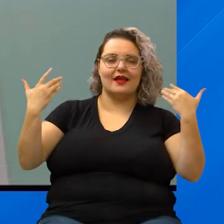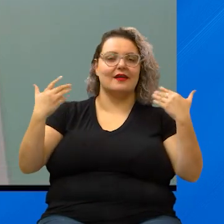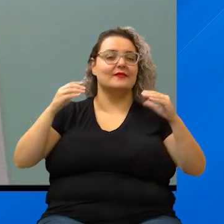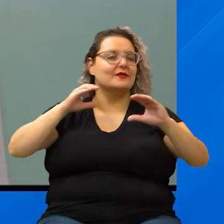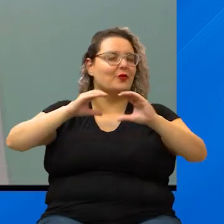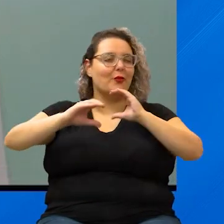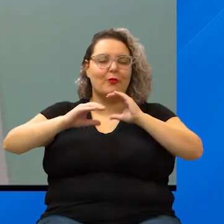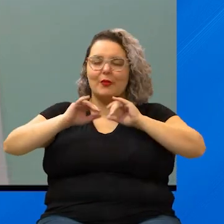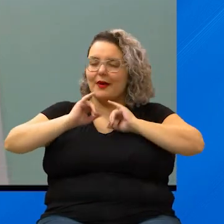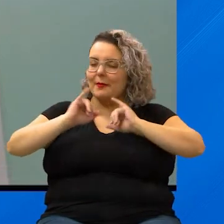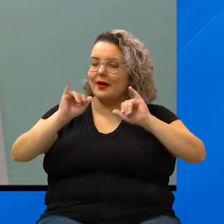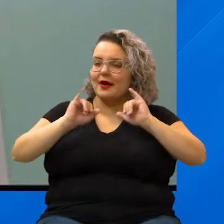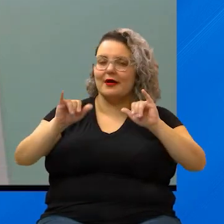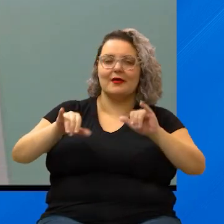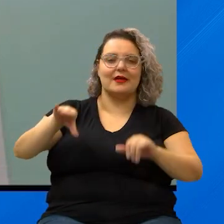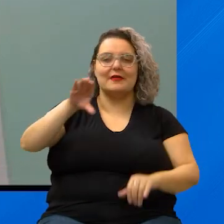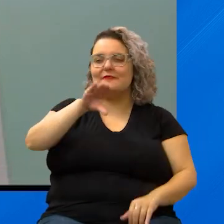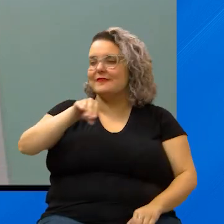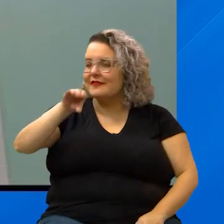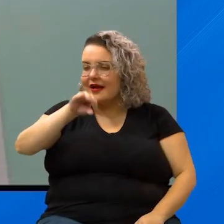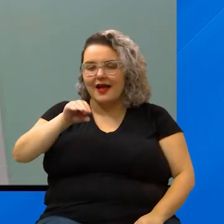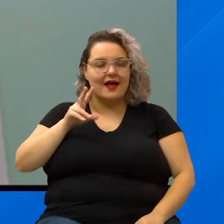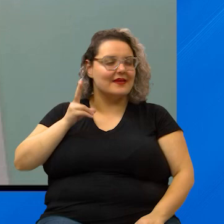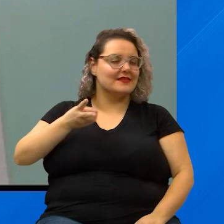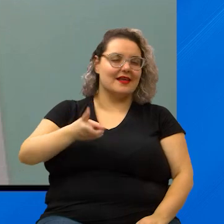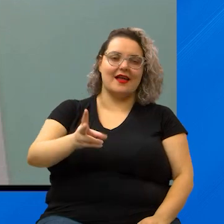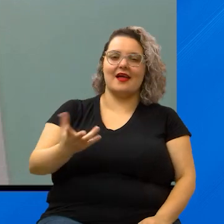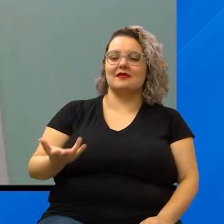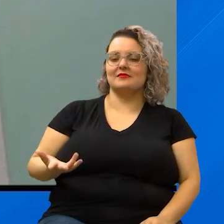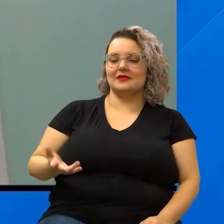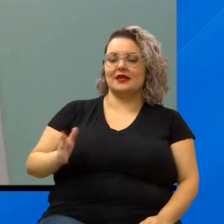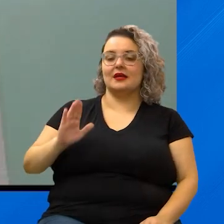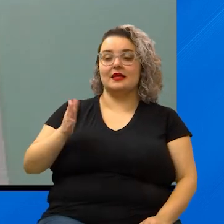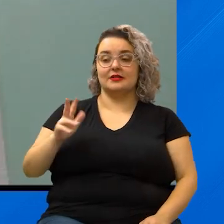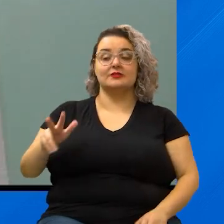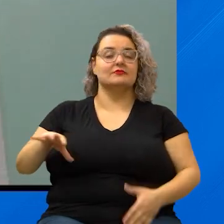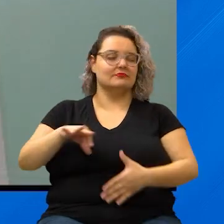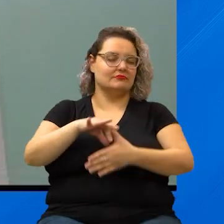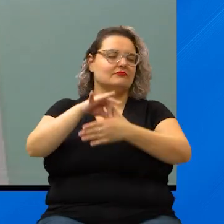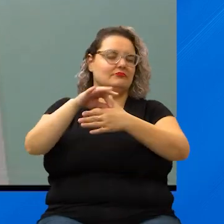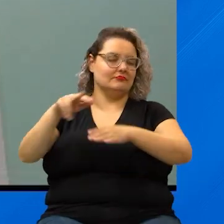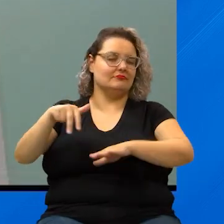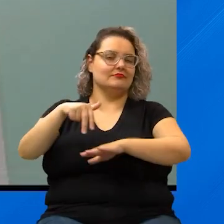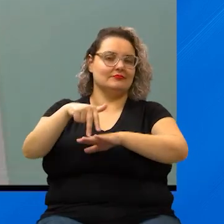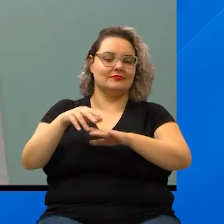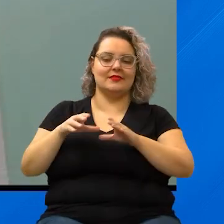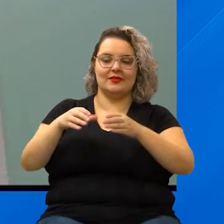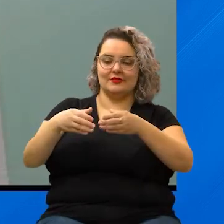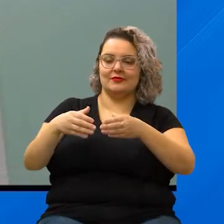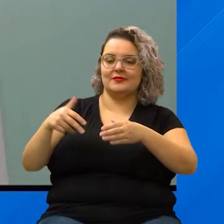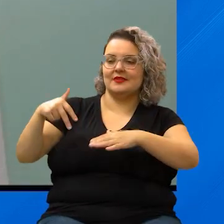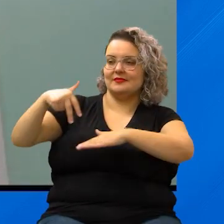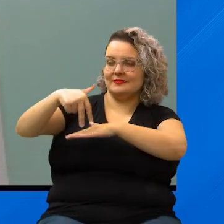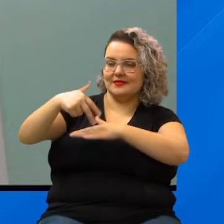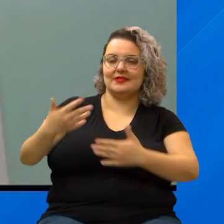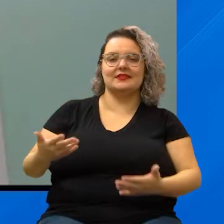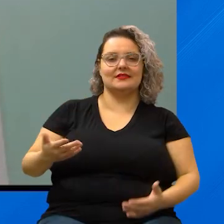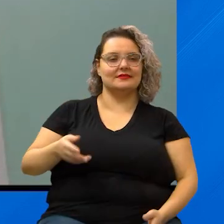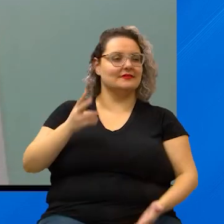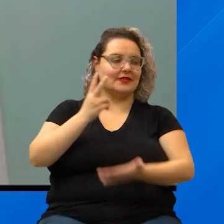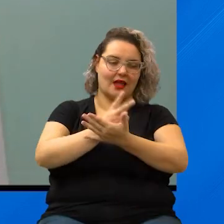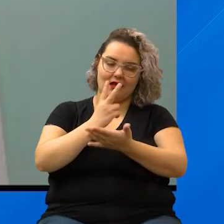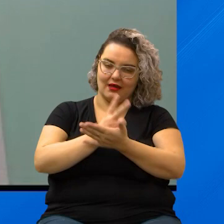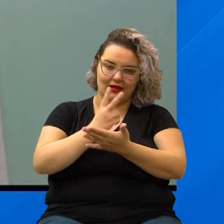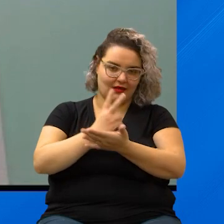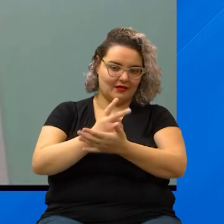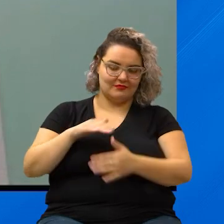alegre, bastante comunicativa, bastante falante. Já exercia uma certa liderança nos grupinhos que fazia parte desde